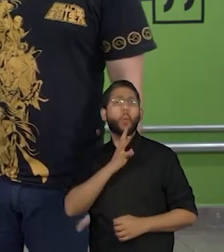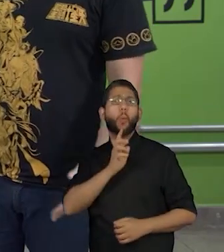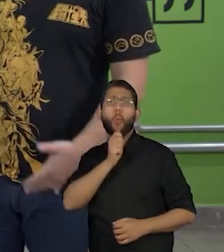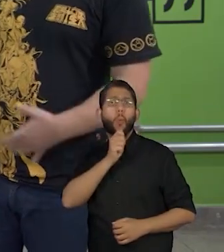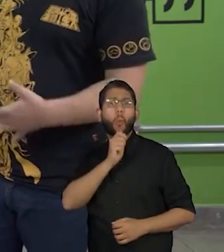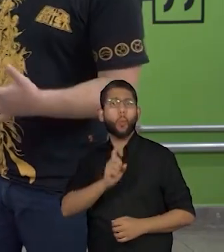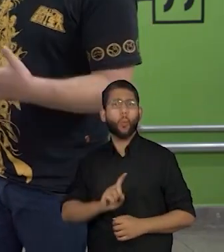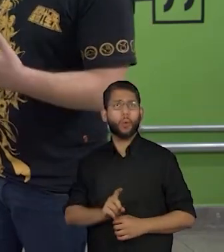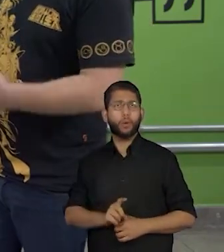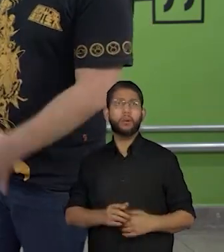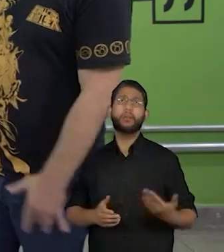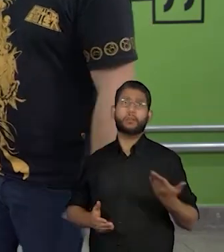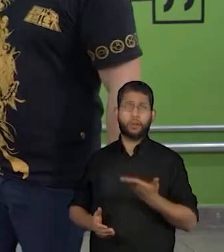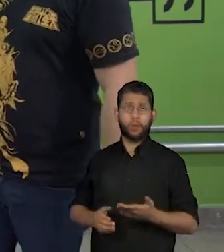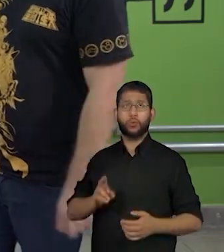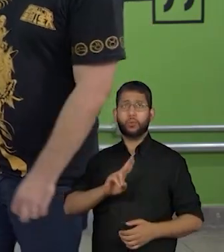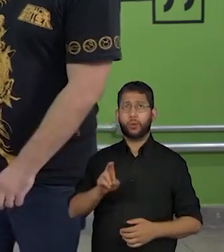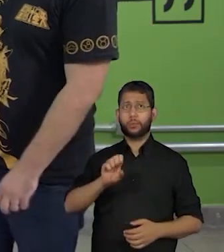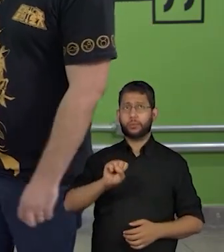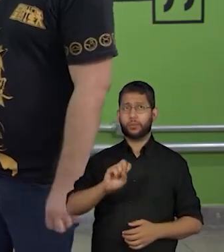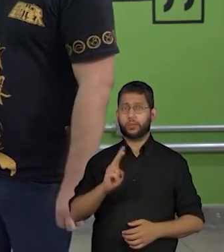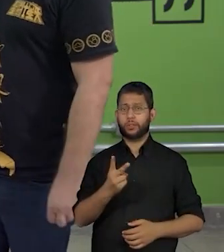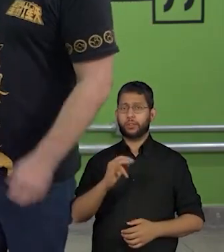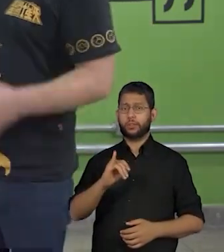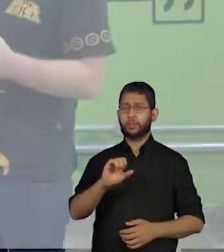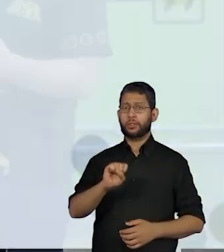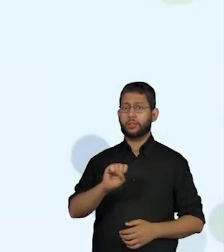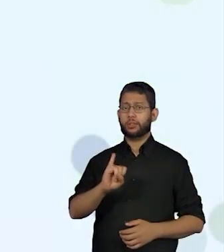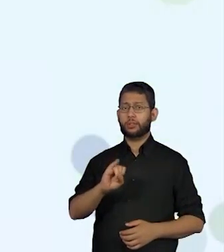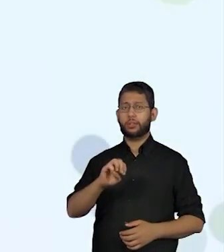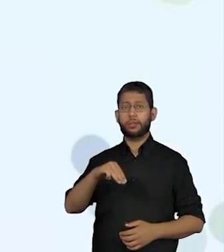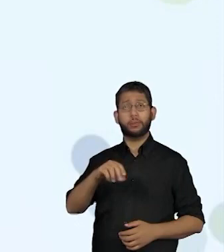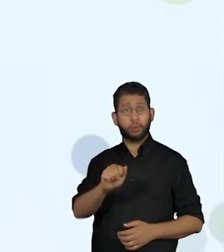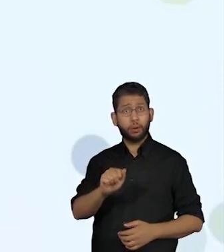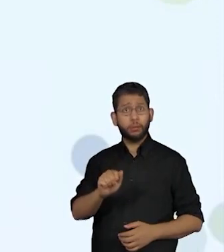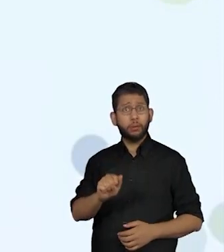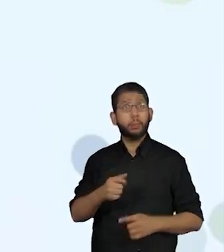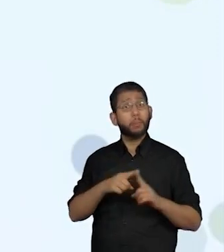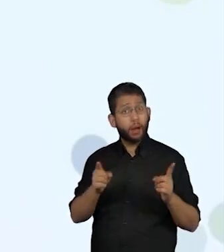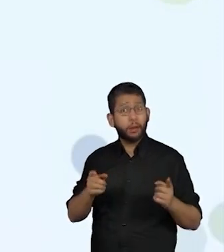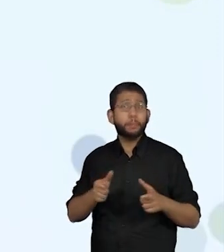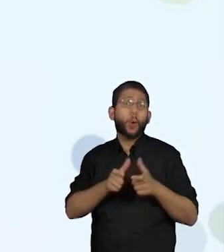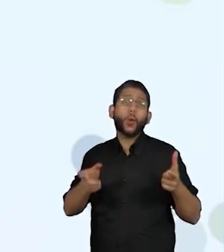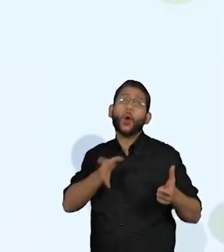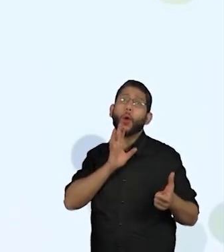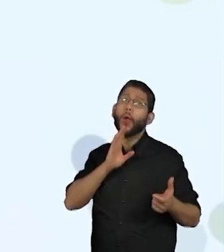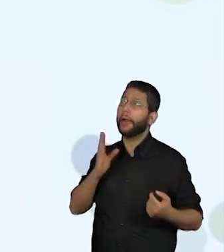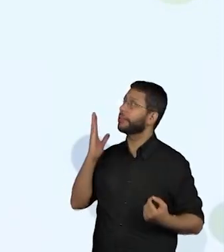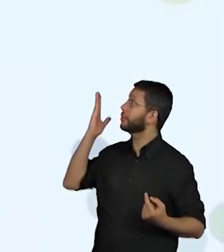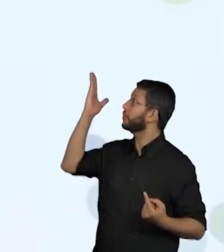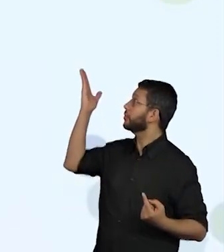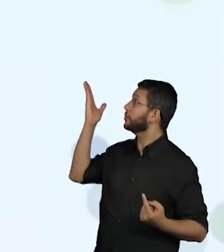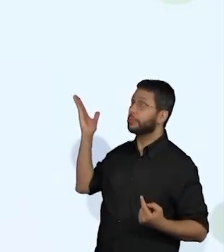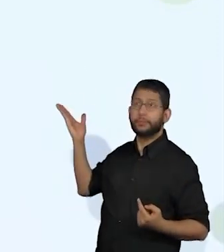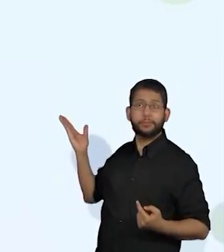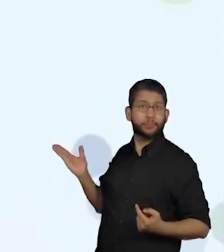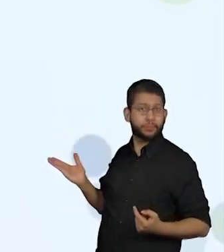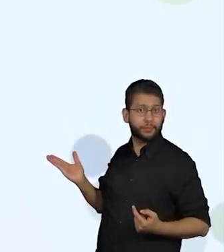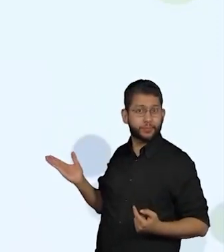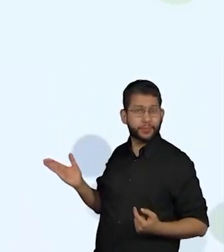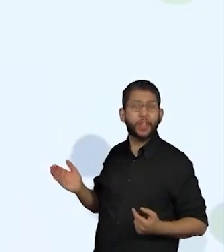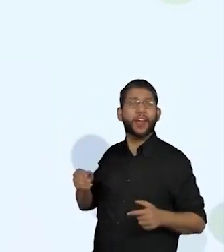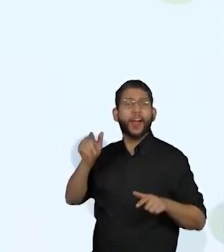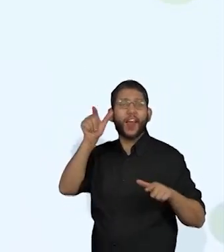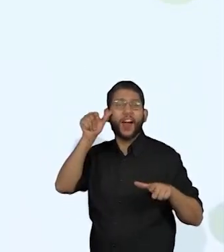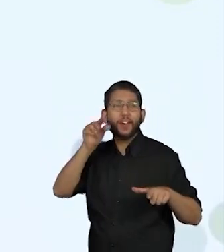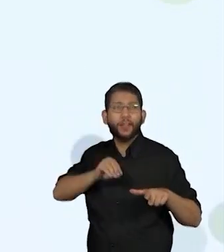conheciam o Xizima e todos esses jogos que você apresentou, né? Geralmente a gente conhece, né, o xadrez, a dama, o ludo, são